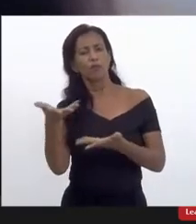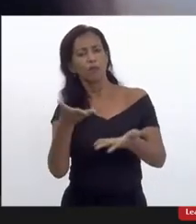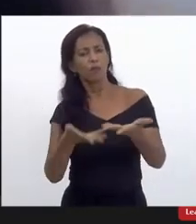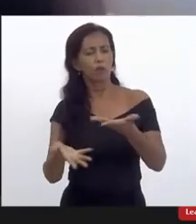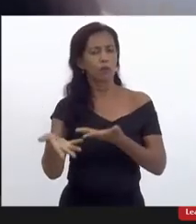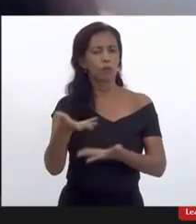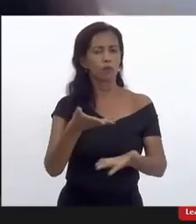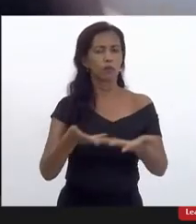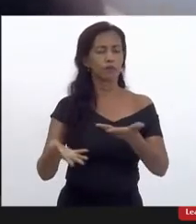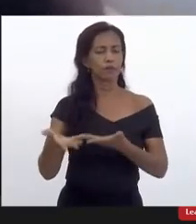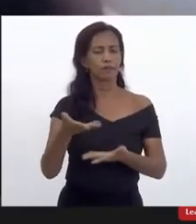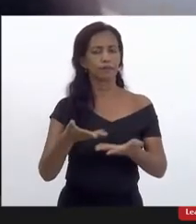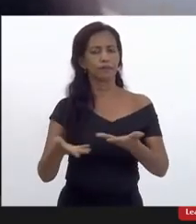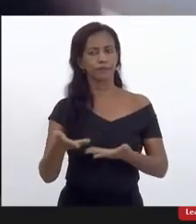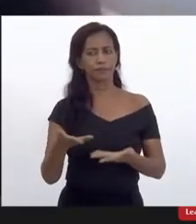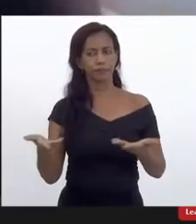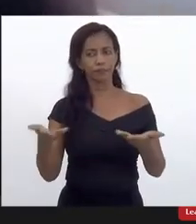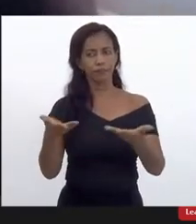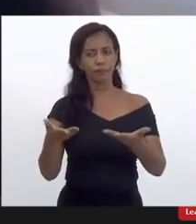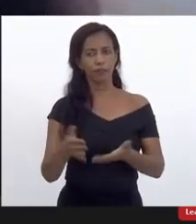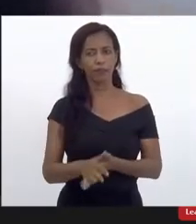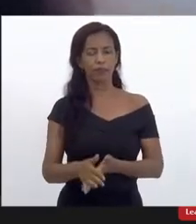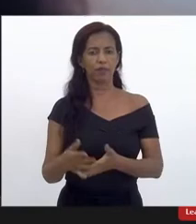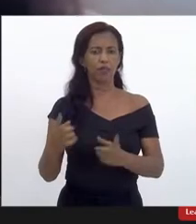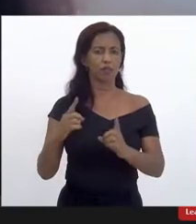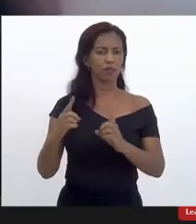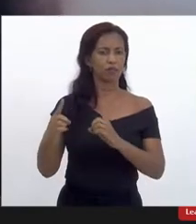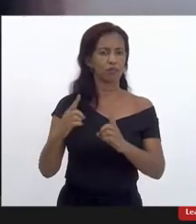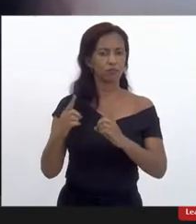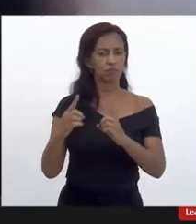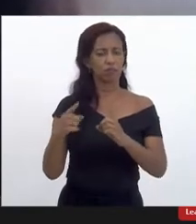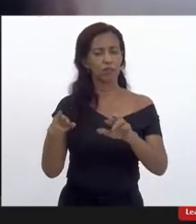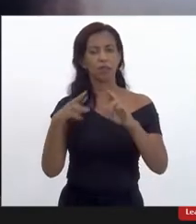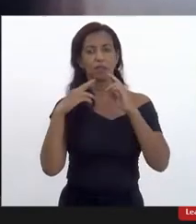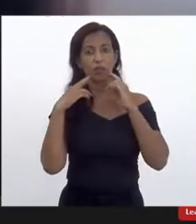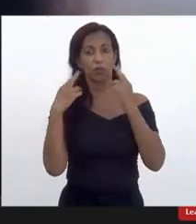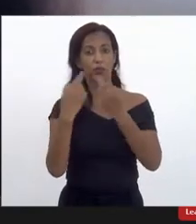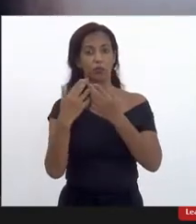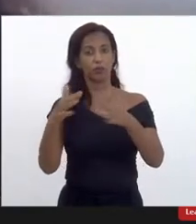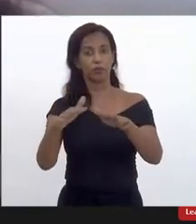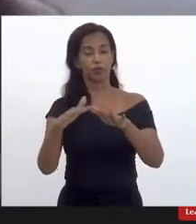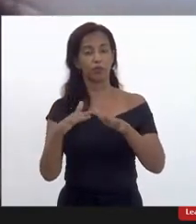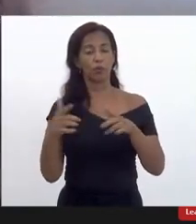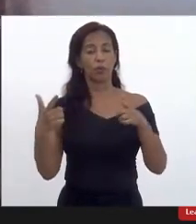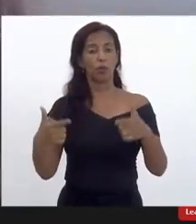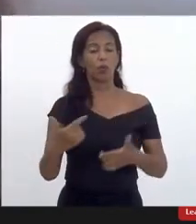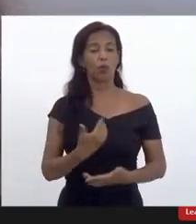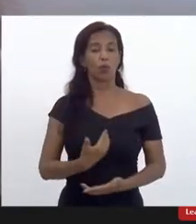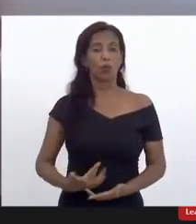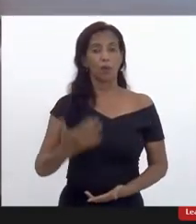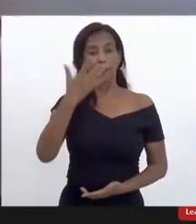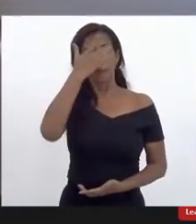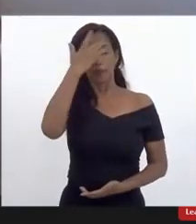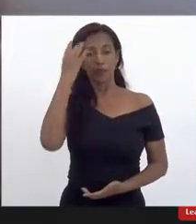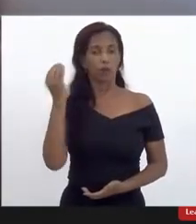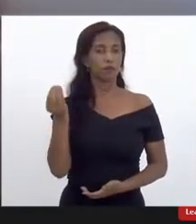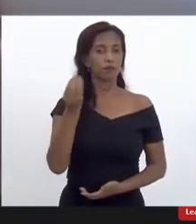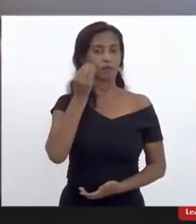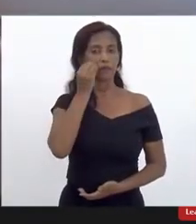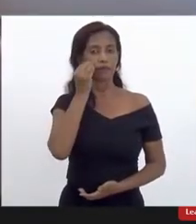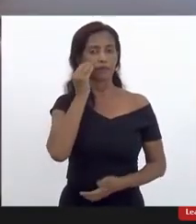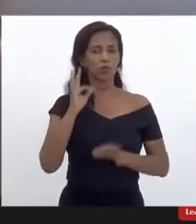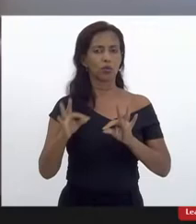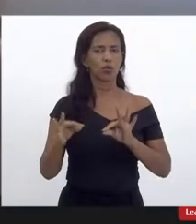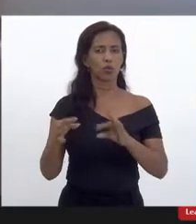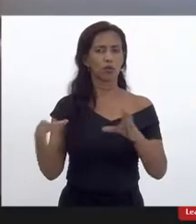frequentemente, né, esses debates, essas audiências públicas em que vocês podem ouvir toda a